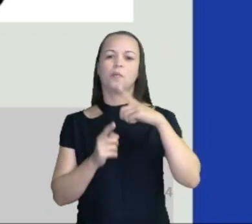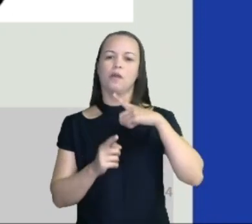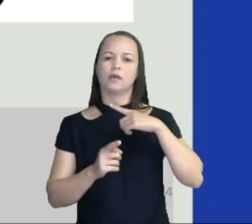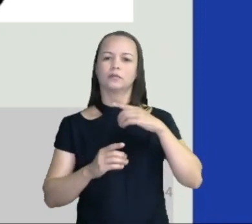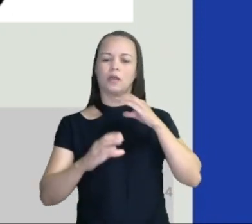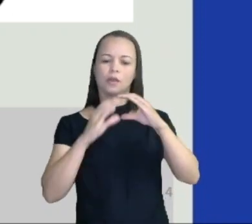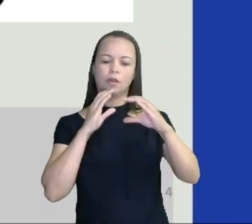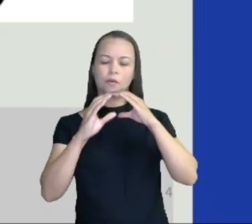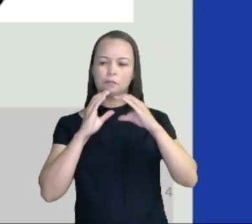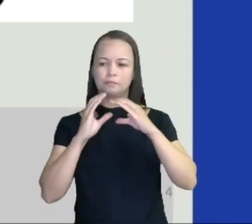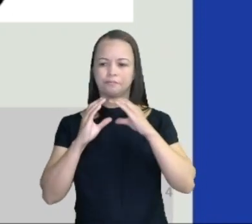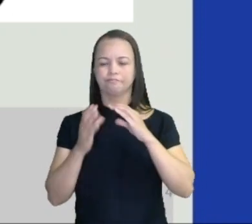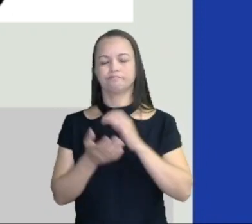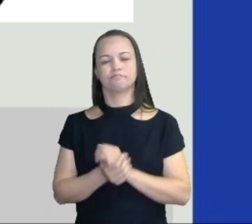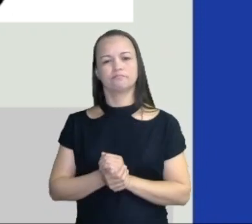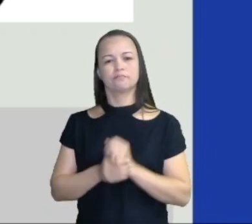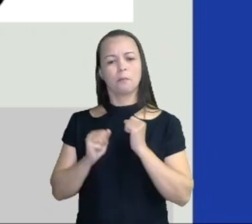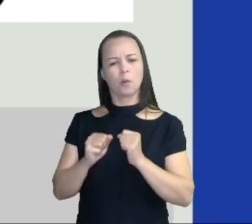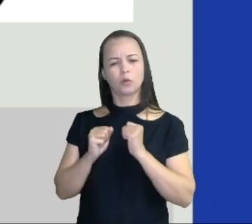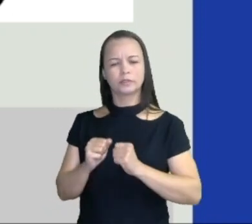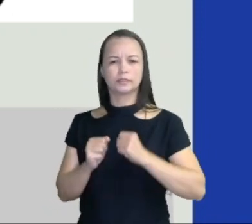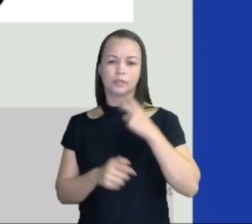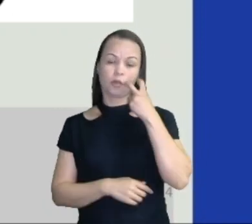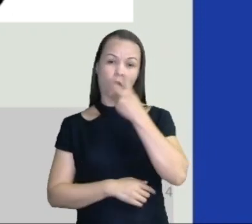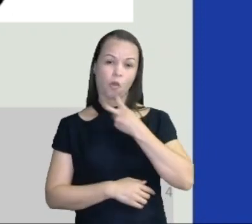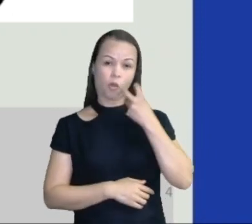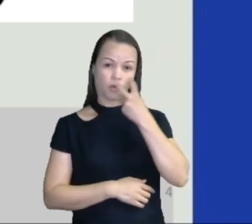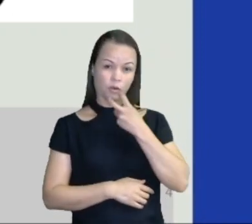Eles podem ser tanto orais como